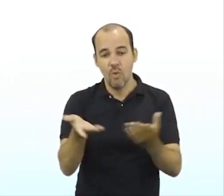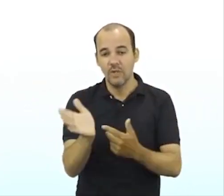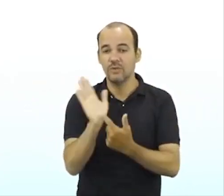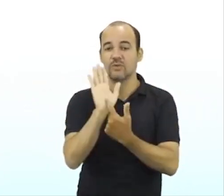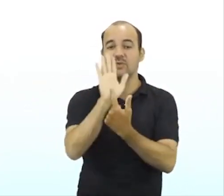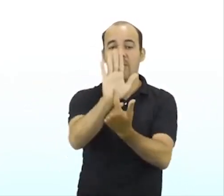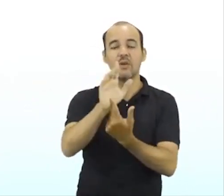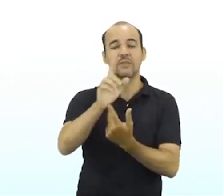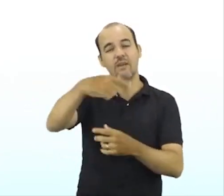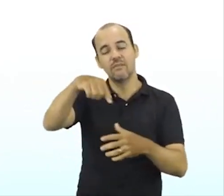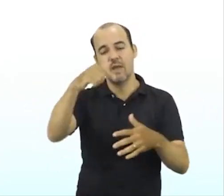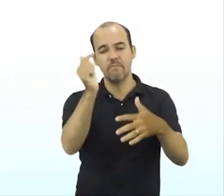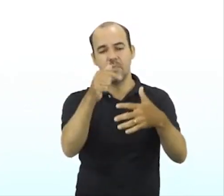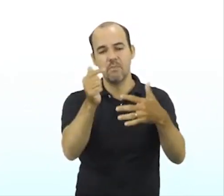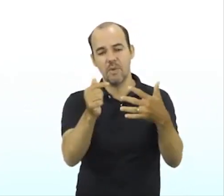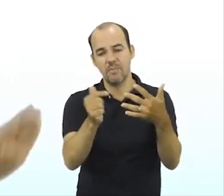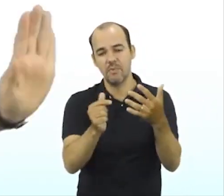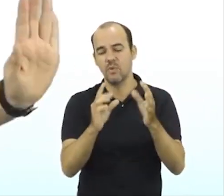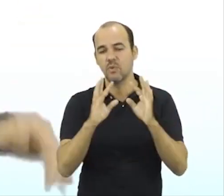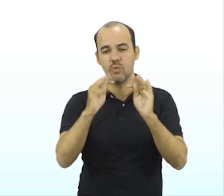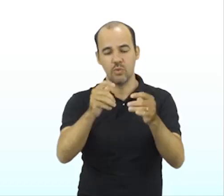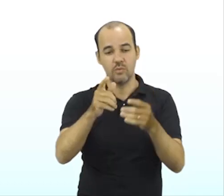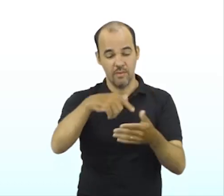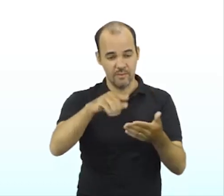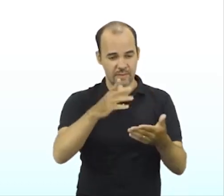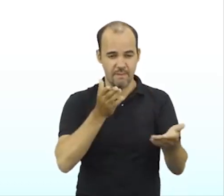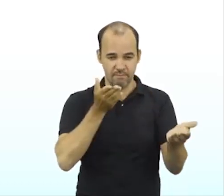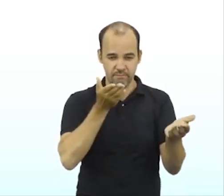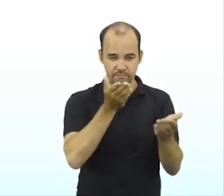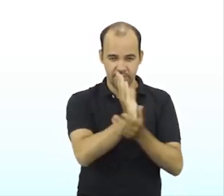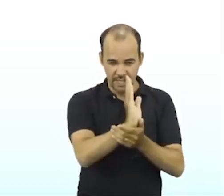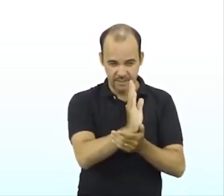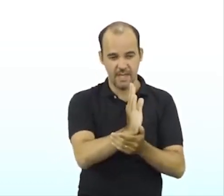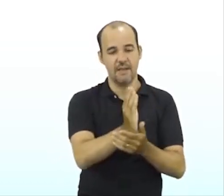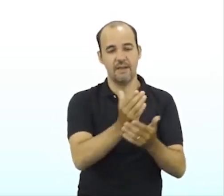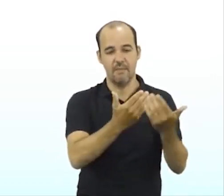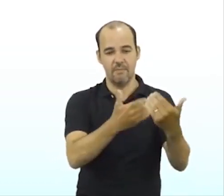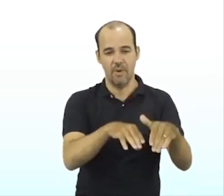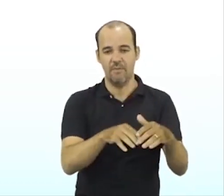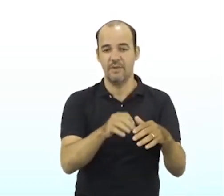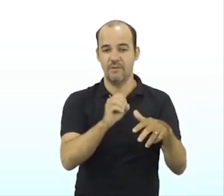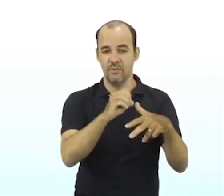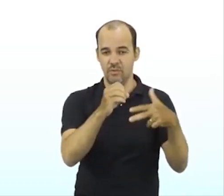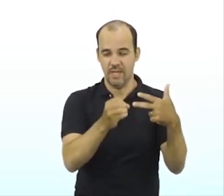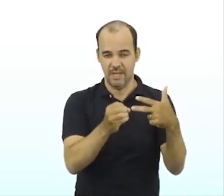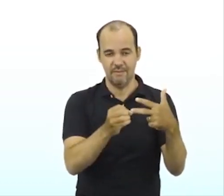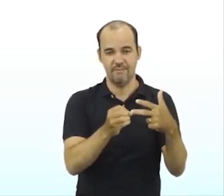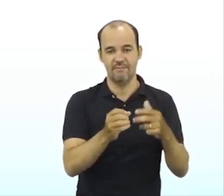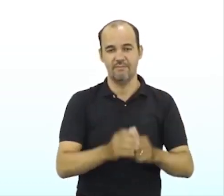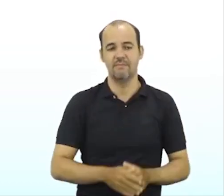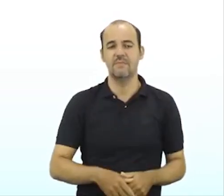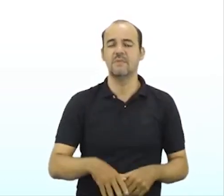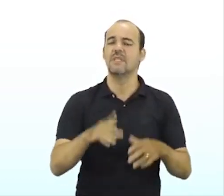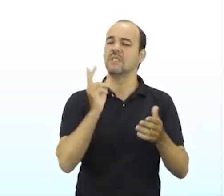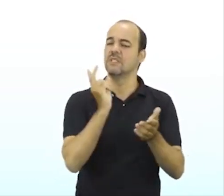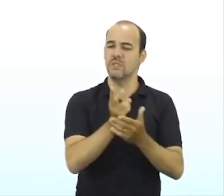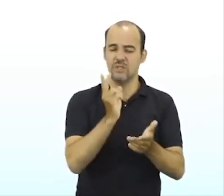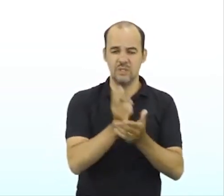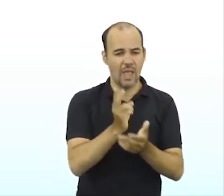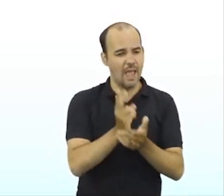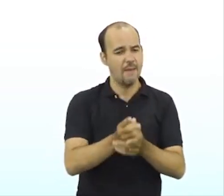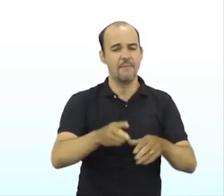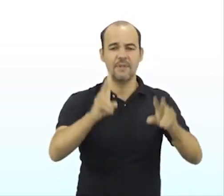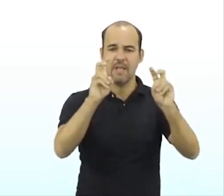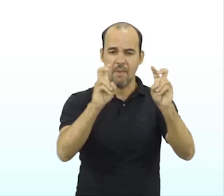errar nenhuma questão do Enem sobre citologia. E podem ter certeza, tá? É um dos assuntos que nunca faltam.